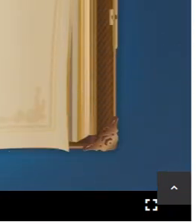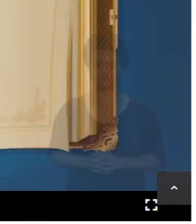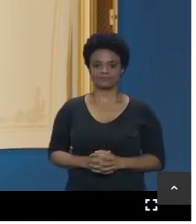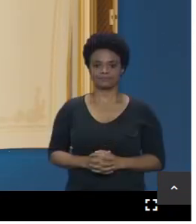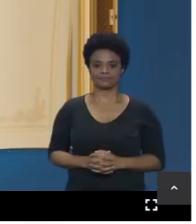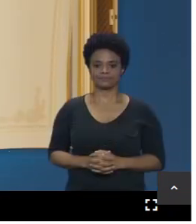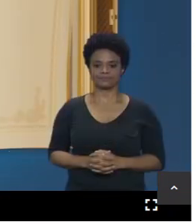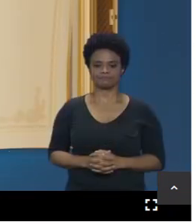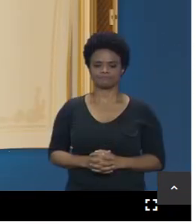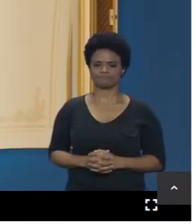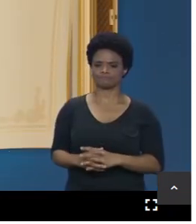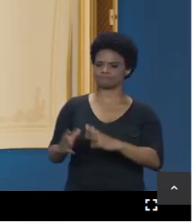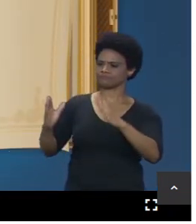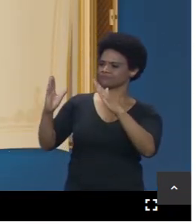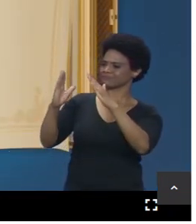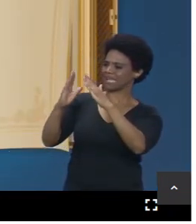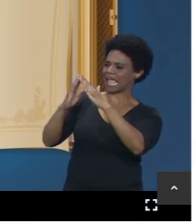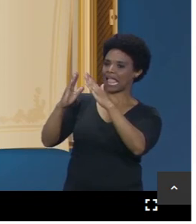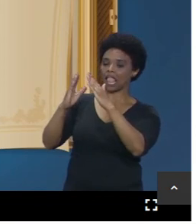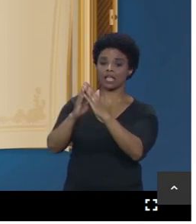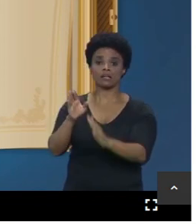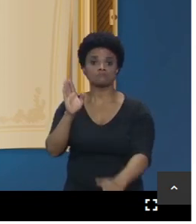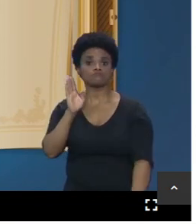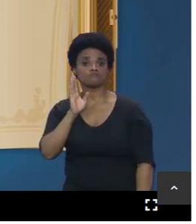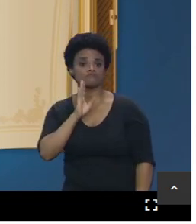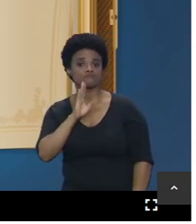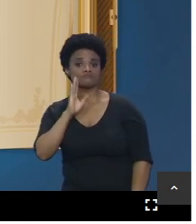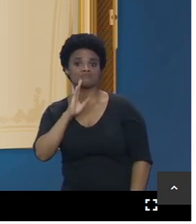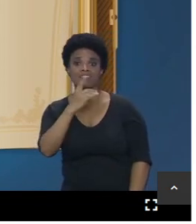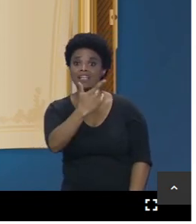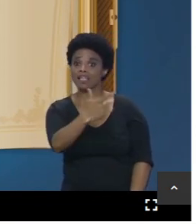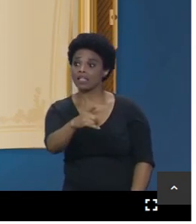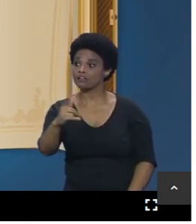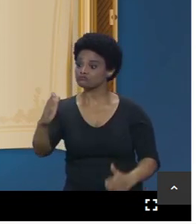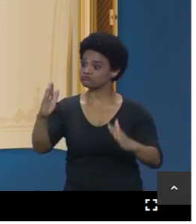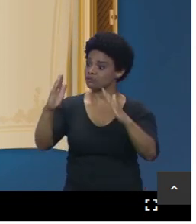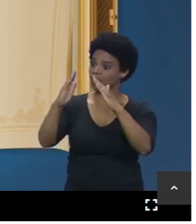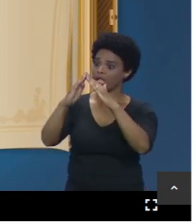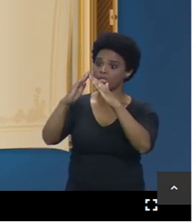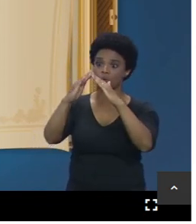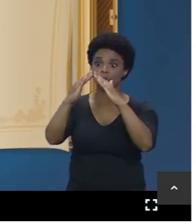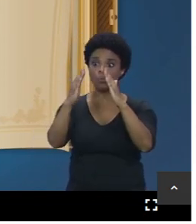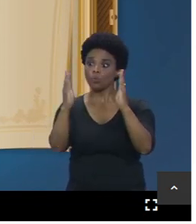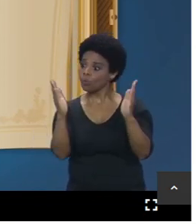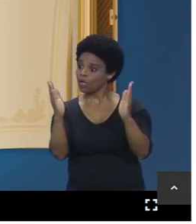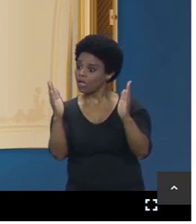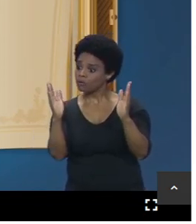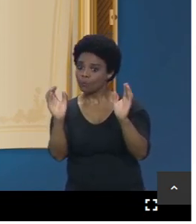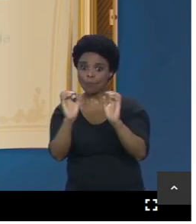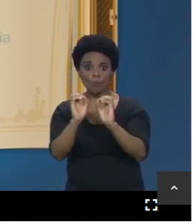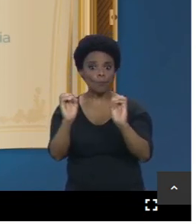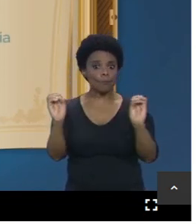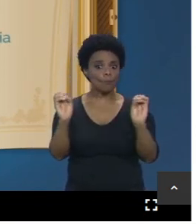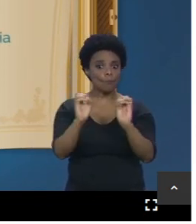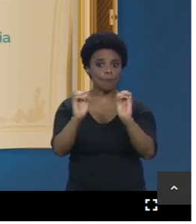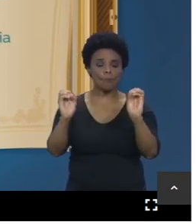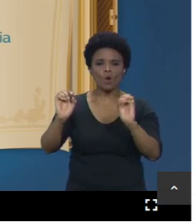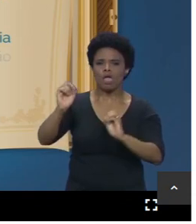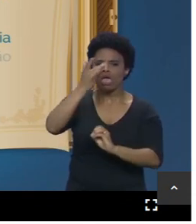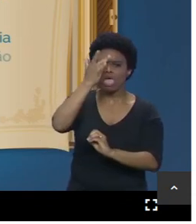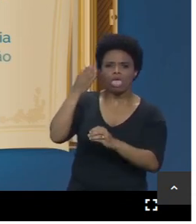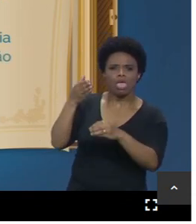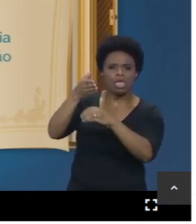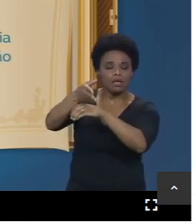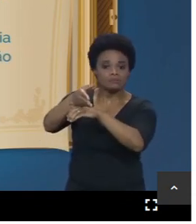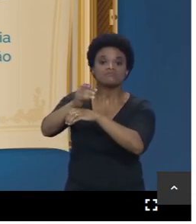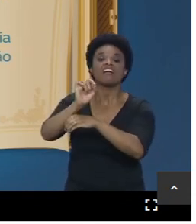Era uma casa muito engraçada. Não tinha teto, não tinha nada. Ninguém podia entrar